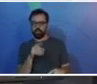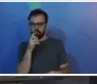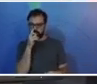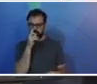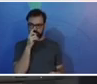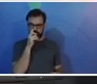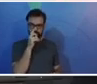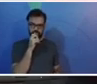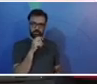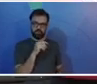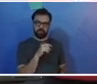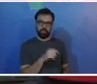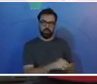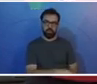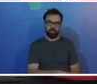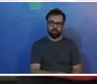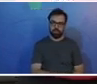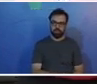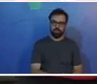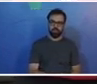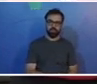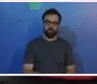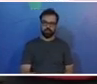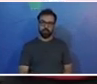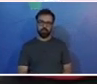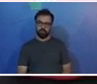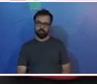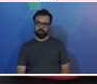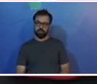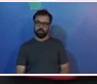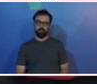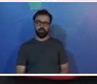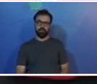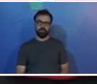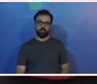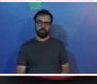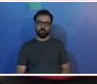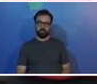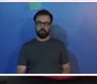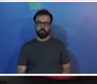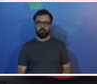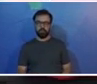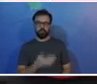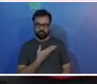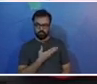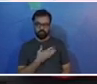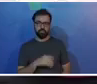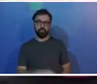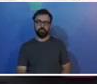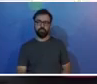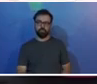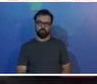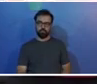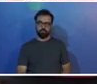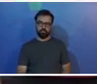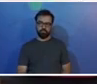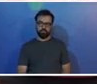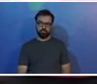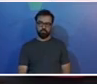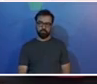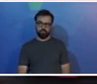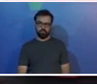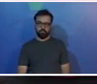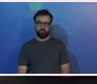grifo vermelho, vocês vão procurar aqui no mapa, colocar a sigla e pintar de vermelho. Lá